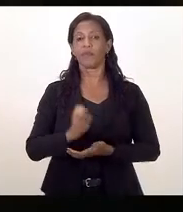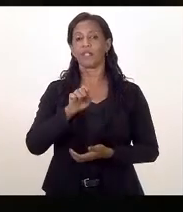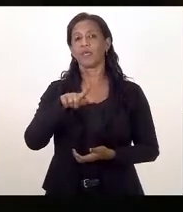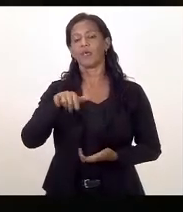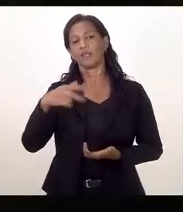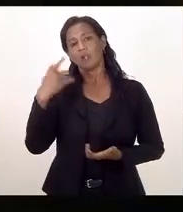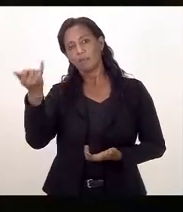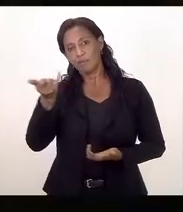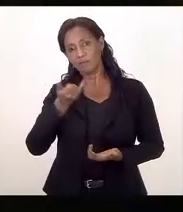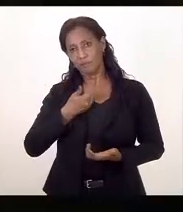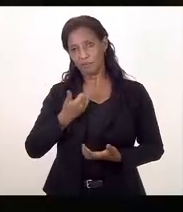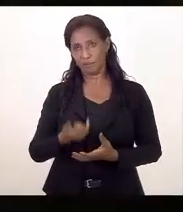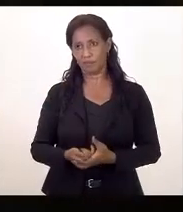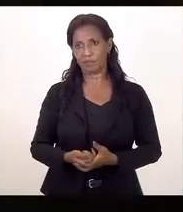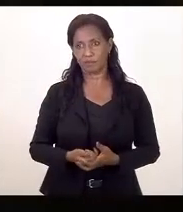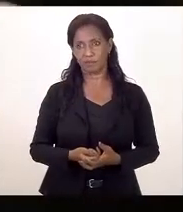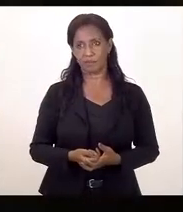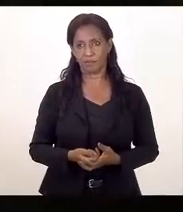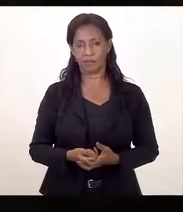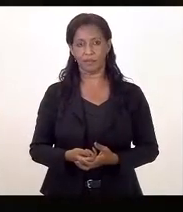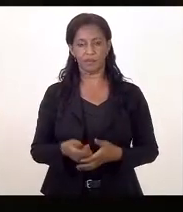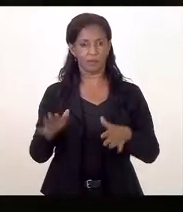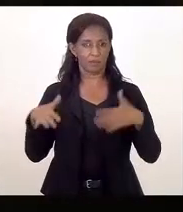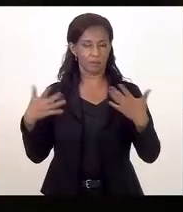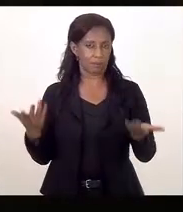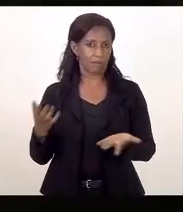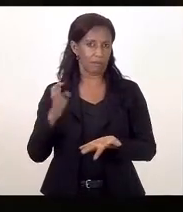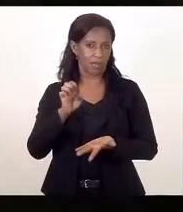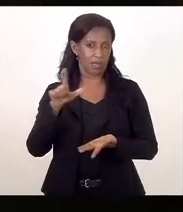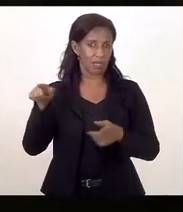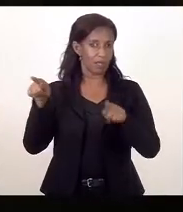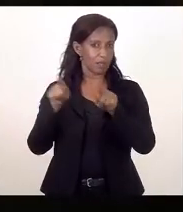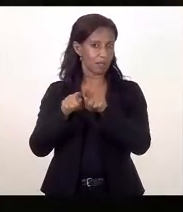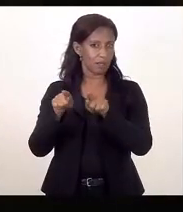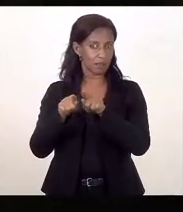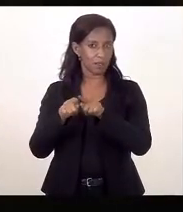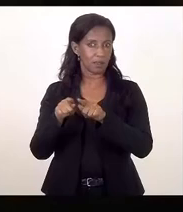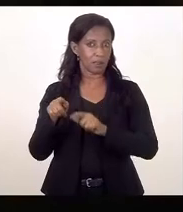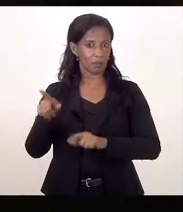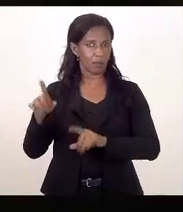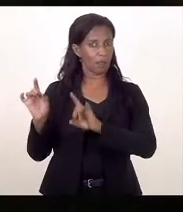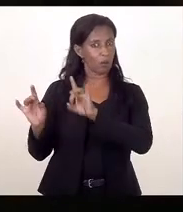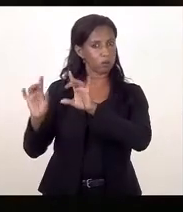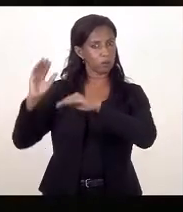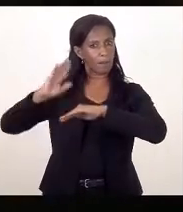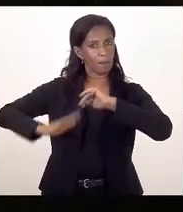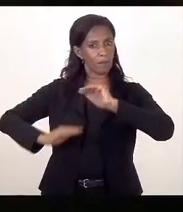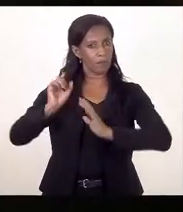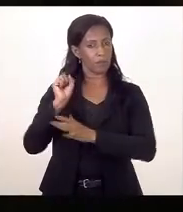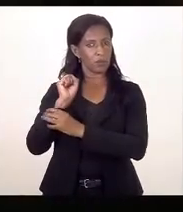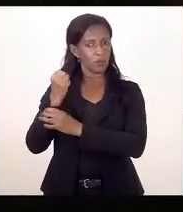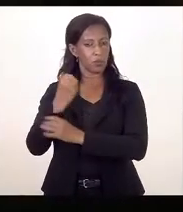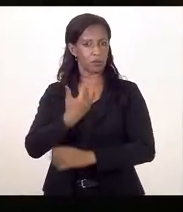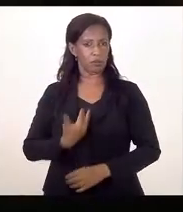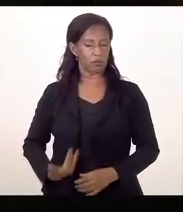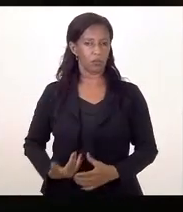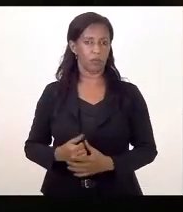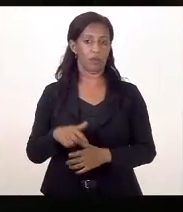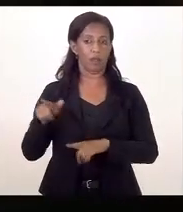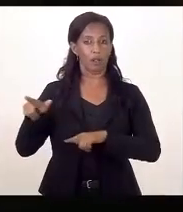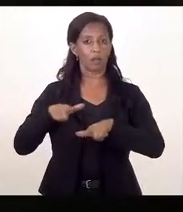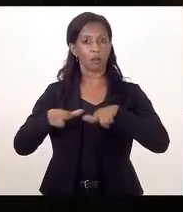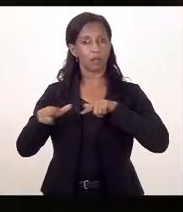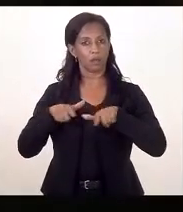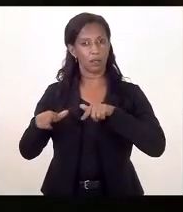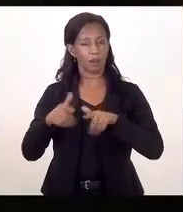para mim. E, obviamente, a Eliana também é uma especialista em segurança pública. Ela trabalha